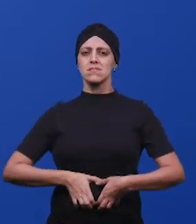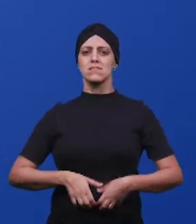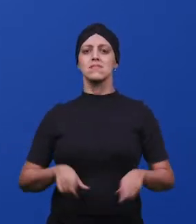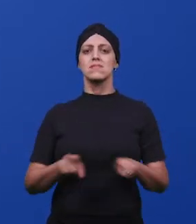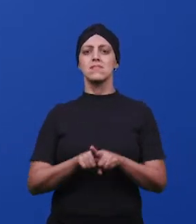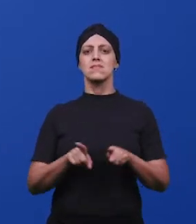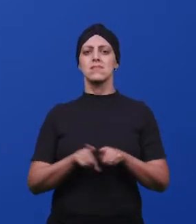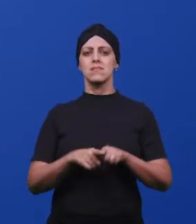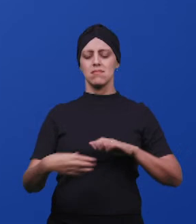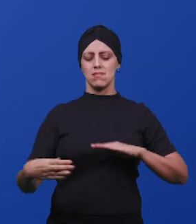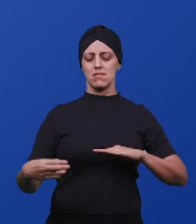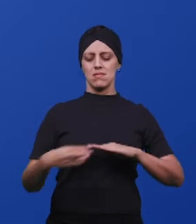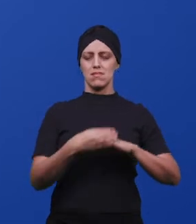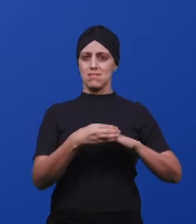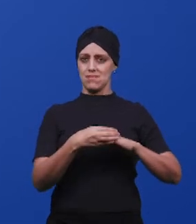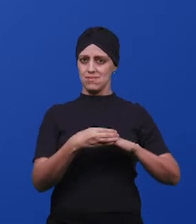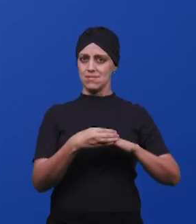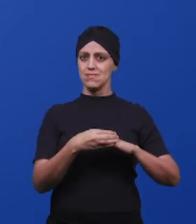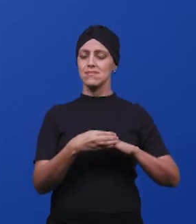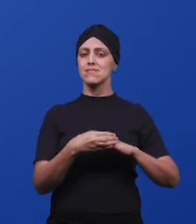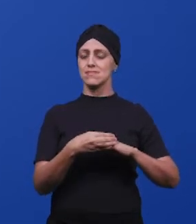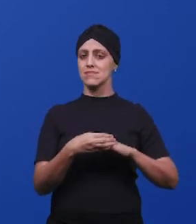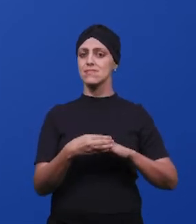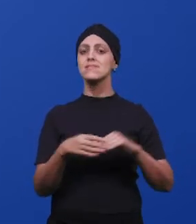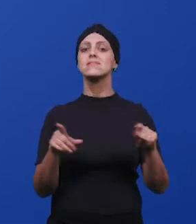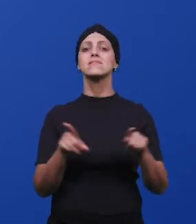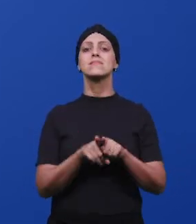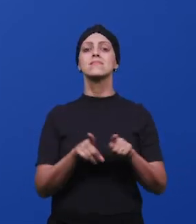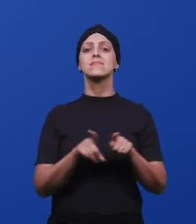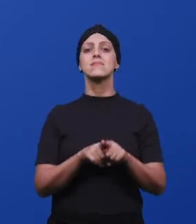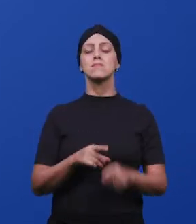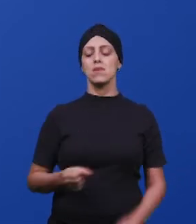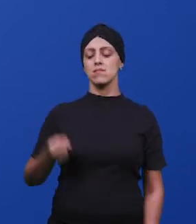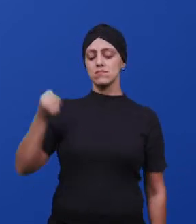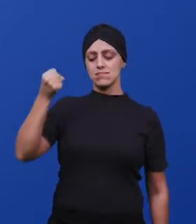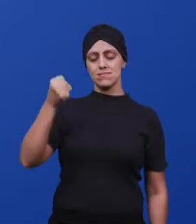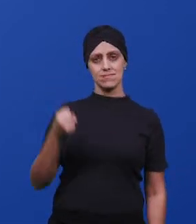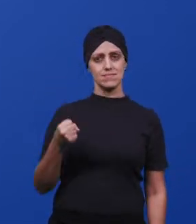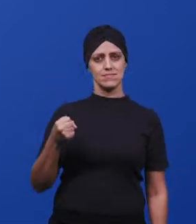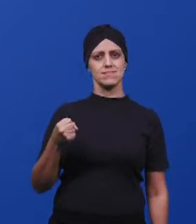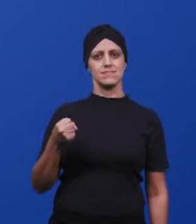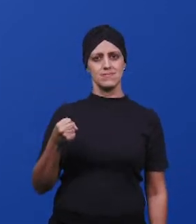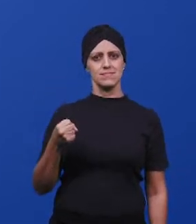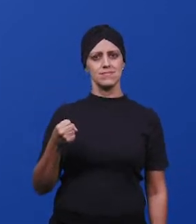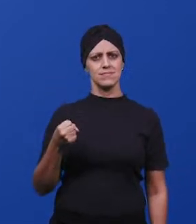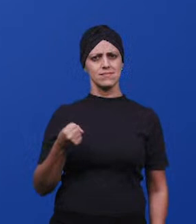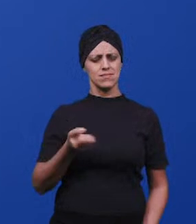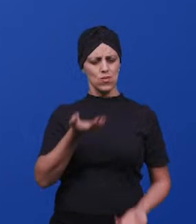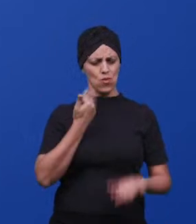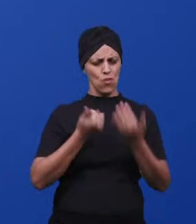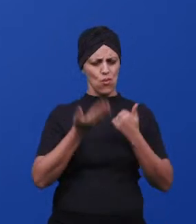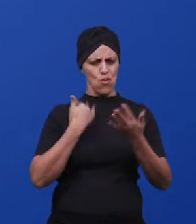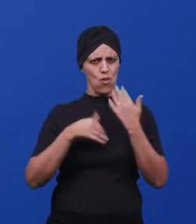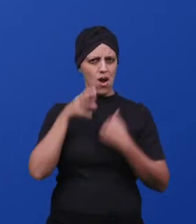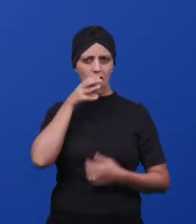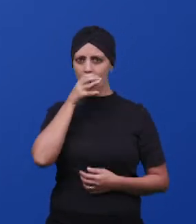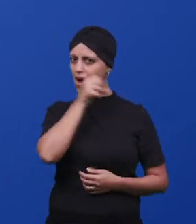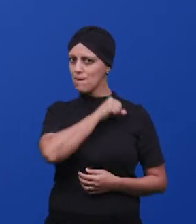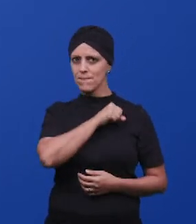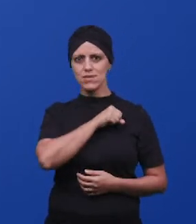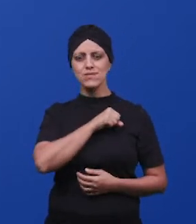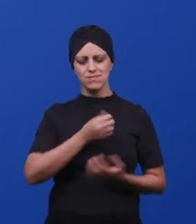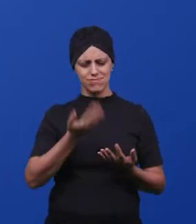lombos cingidos, os vossos sapatos nos pés e o vosso cajado na mão, e